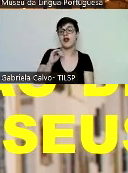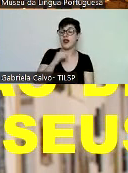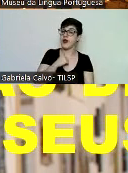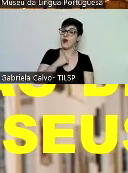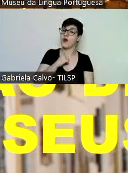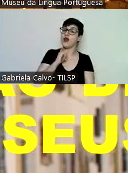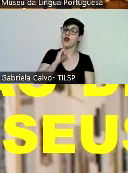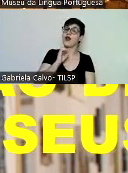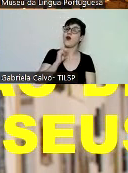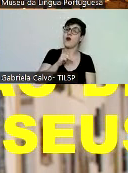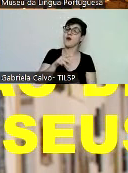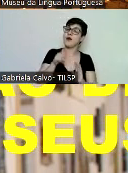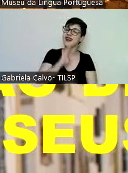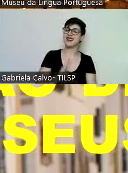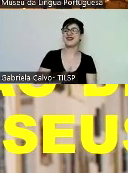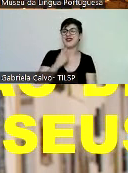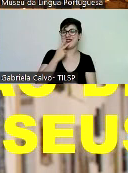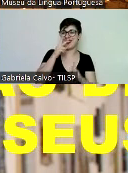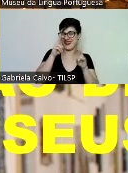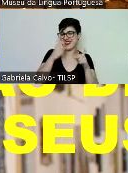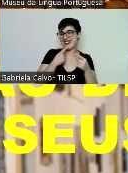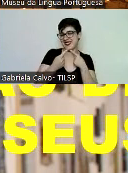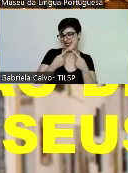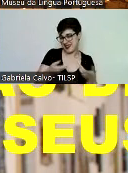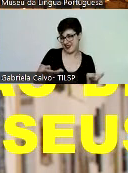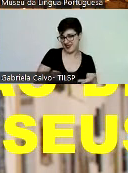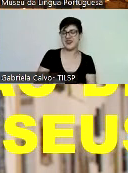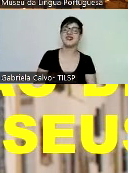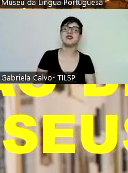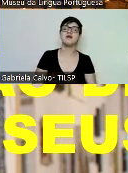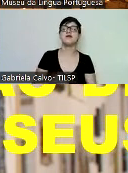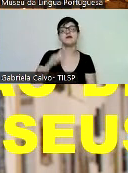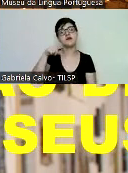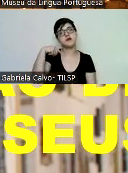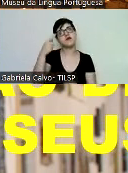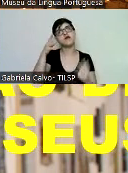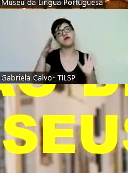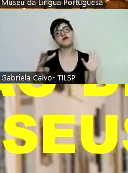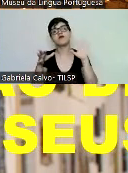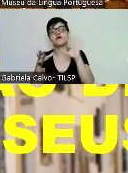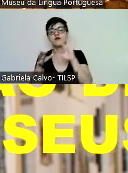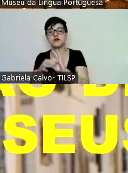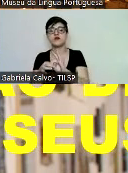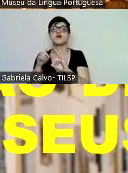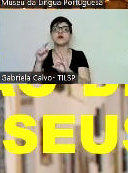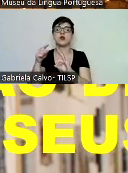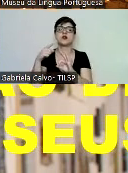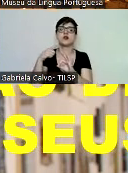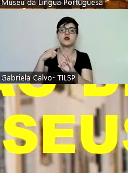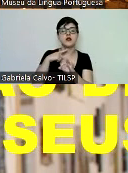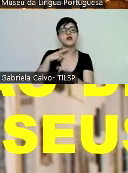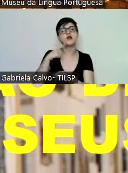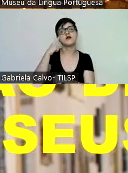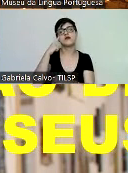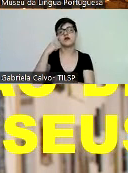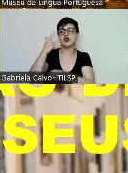comitê executivo dentro da discussão da E aí fazer o alinhavo dos Desafios disso em termos pragmáticos